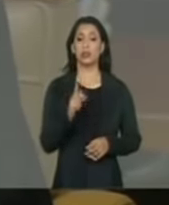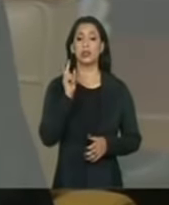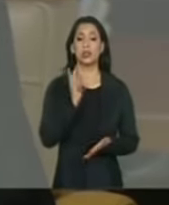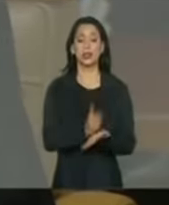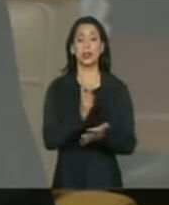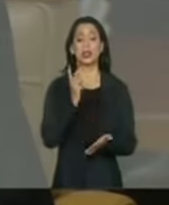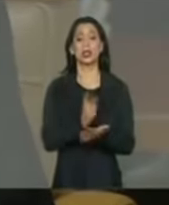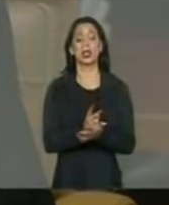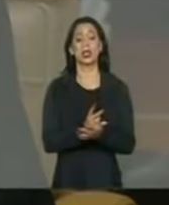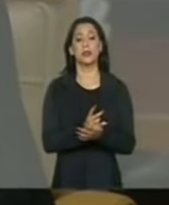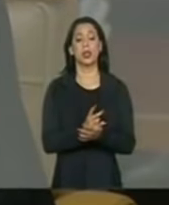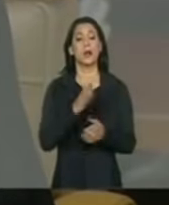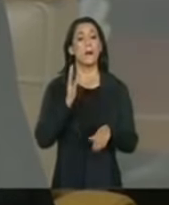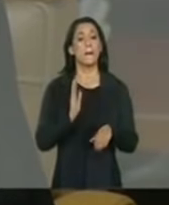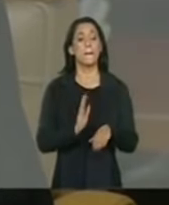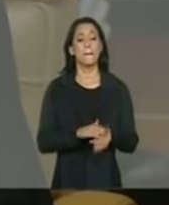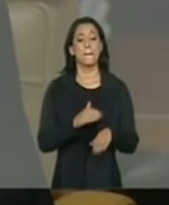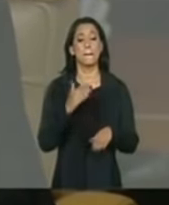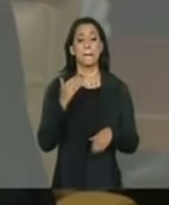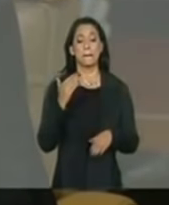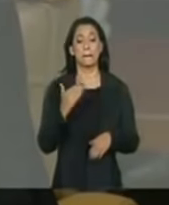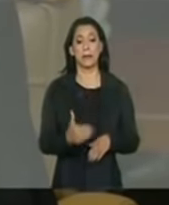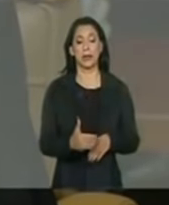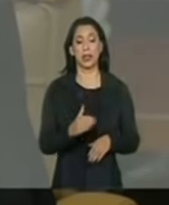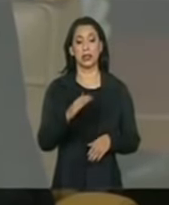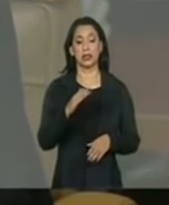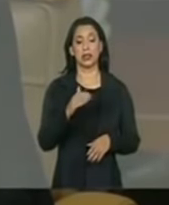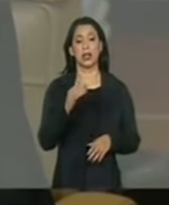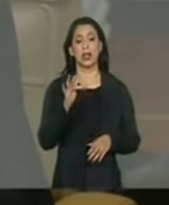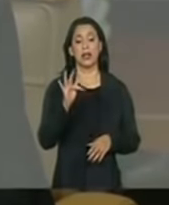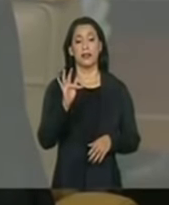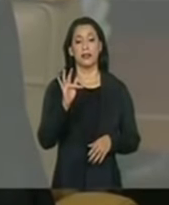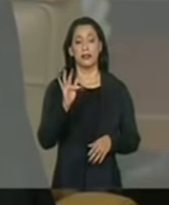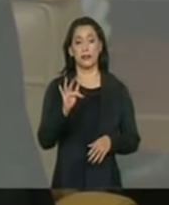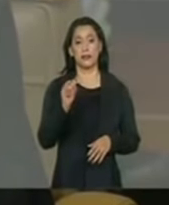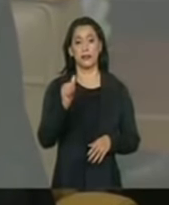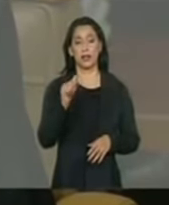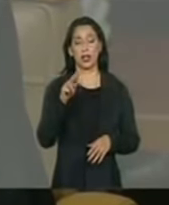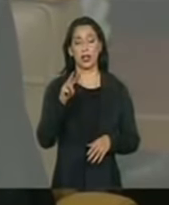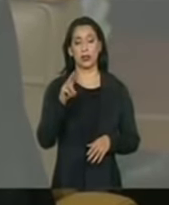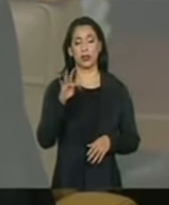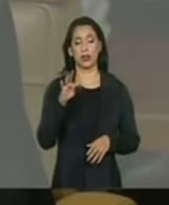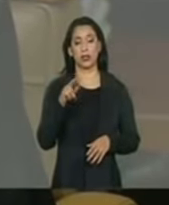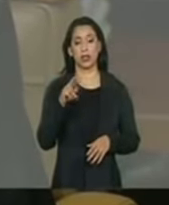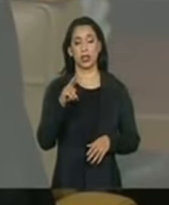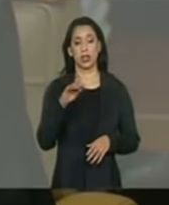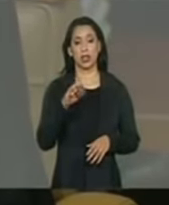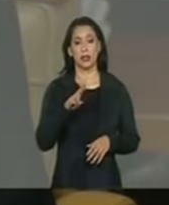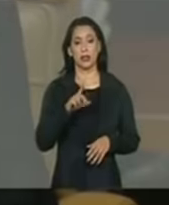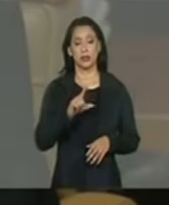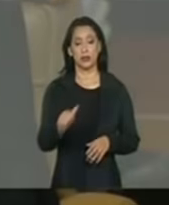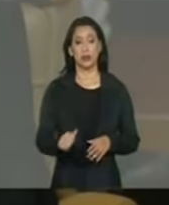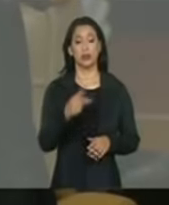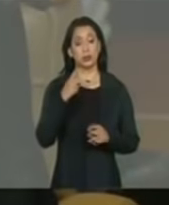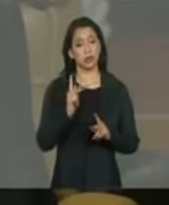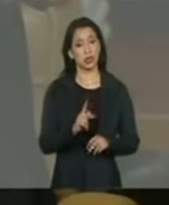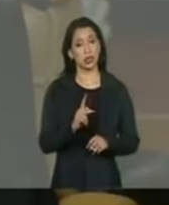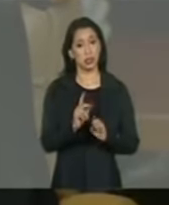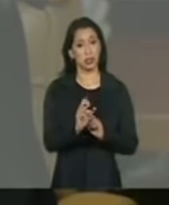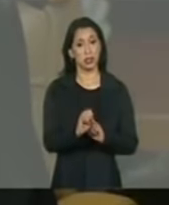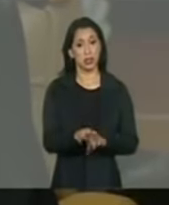cláusula mais favorável tal como resulta das lições desses eminentes doutrinadores e como